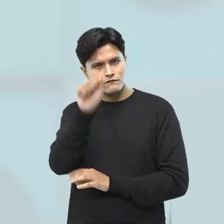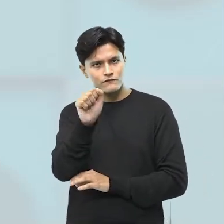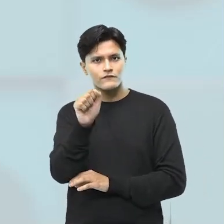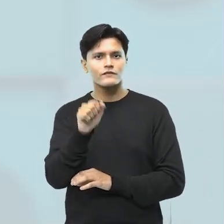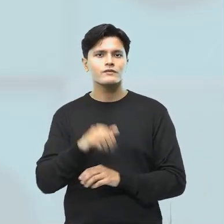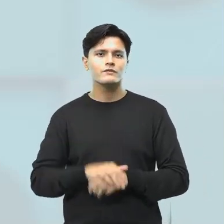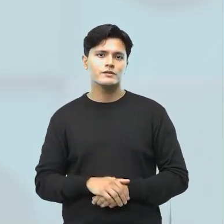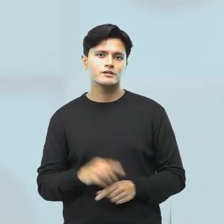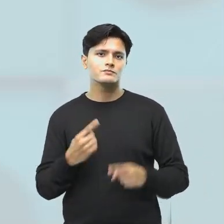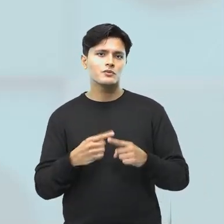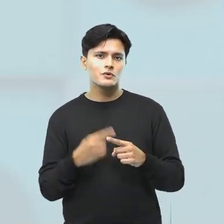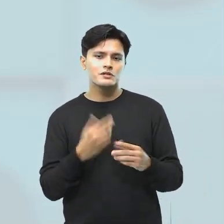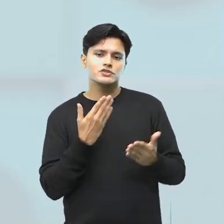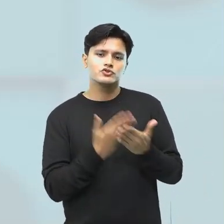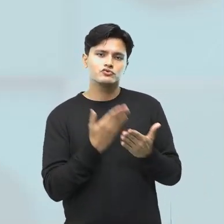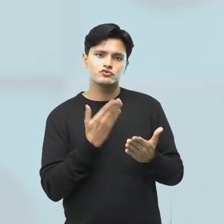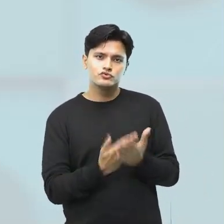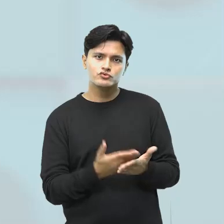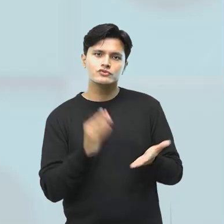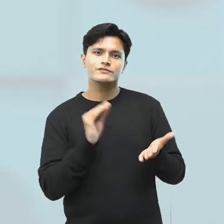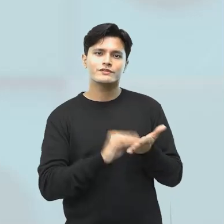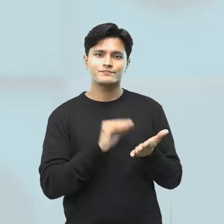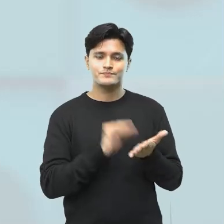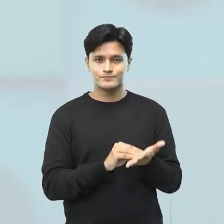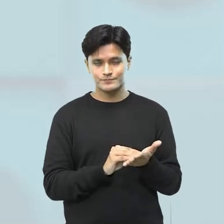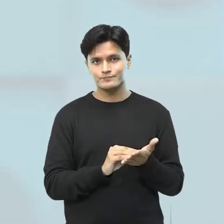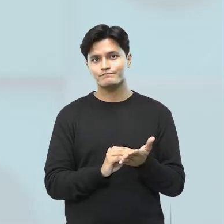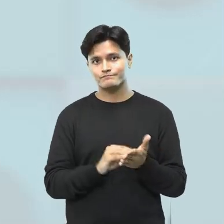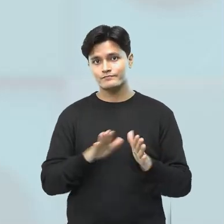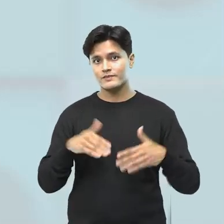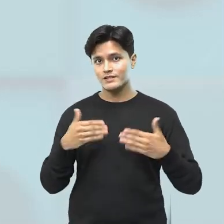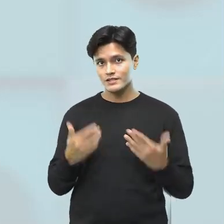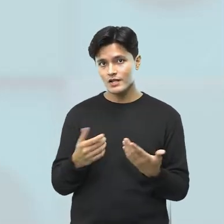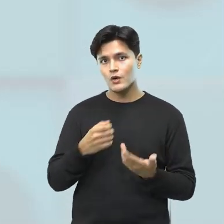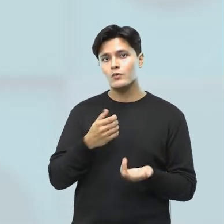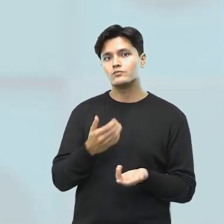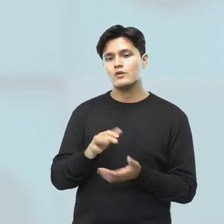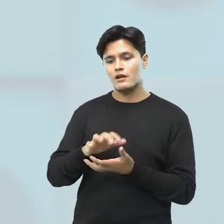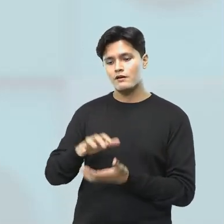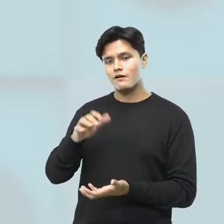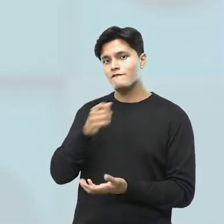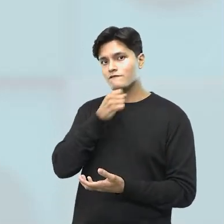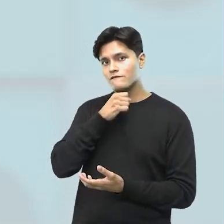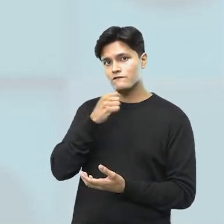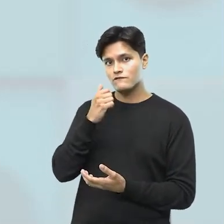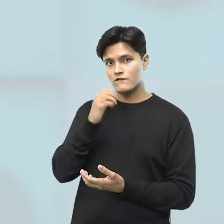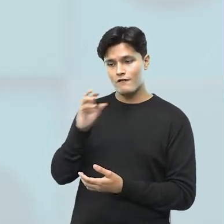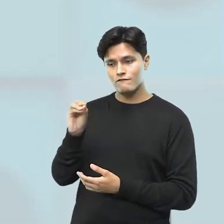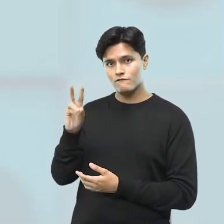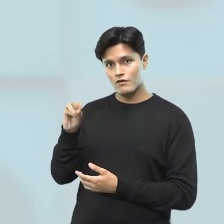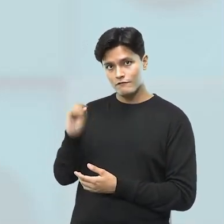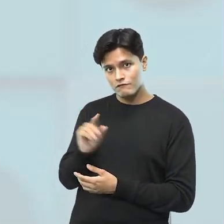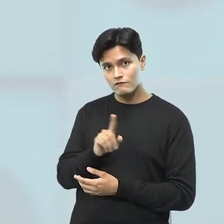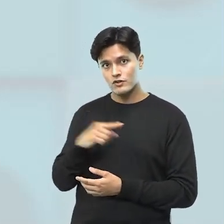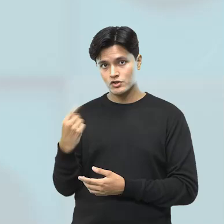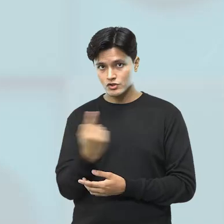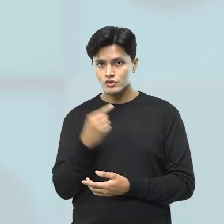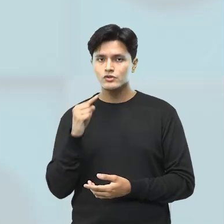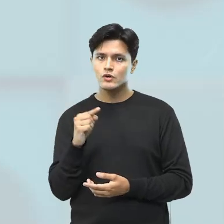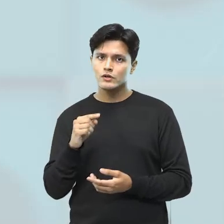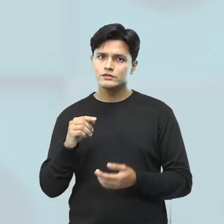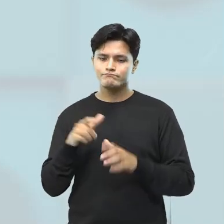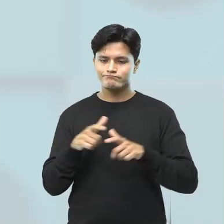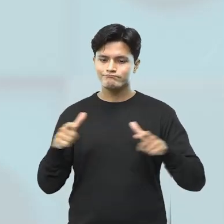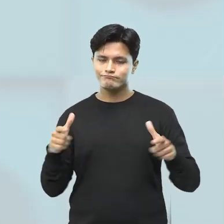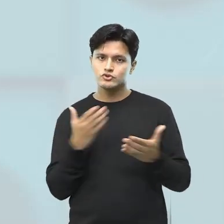essas condições de não ter estudo. Então, os nossos avós, por exemplo, não tinham condições de estudar. A maioria estudou o quê? Até a 4ª